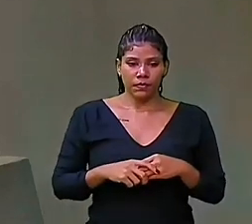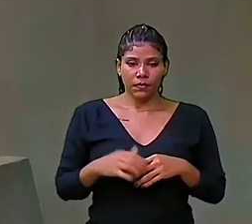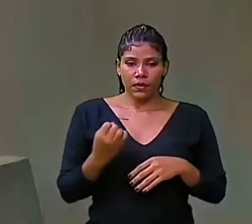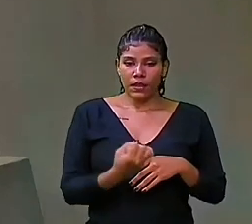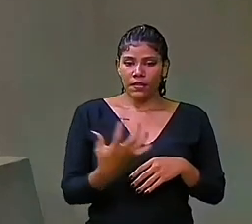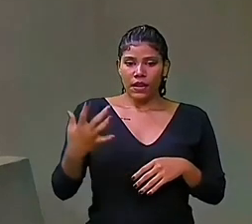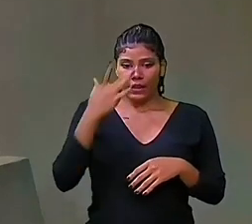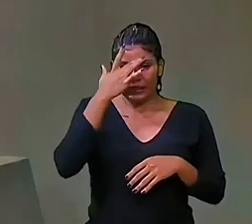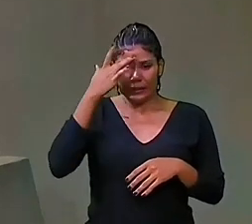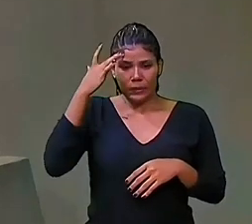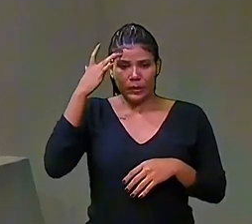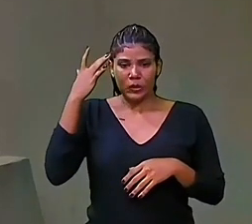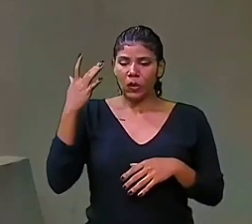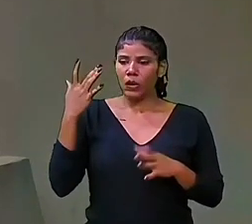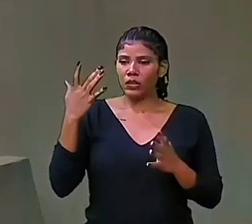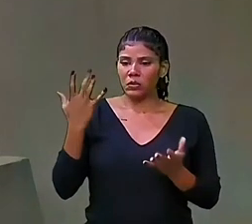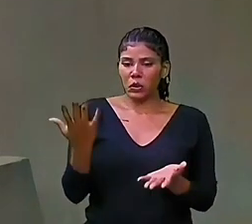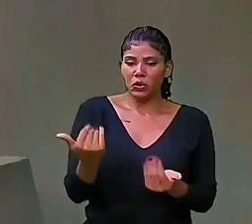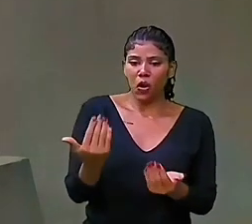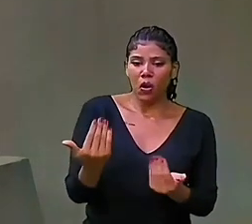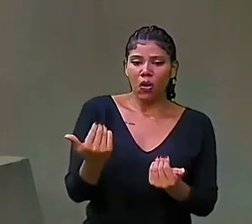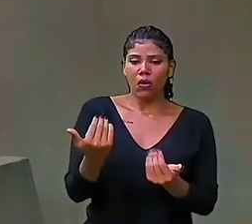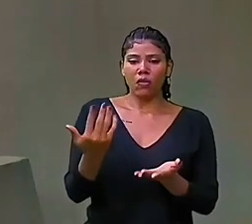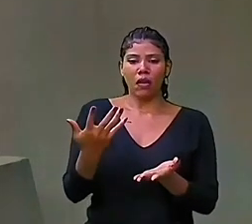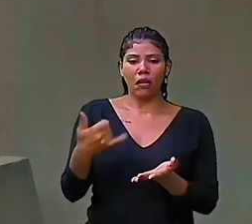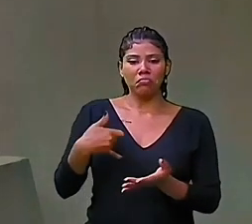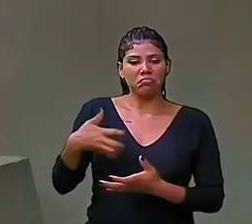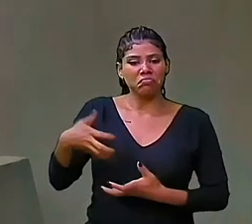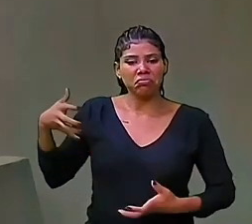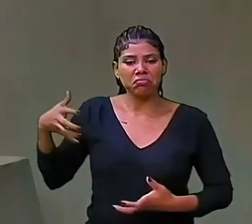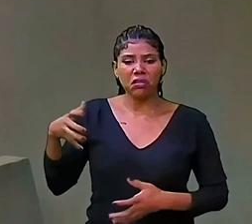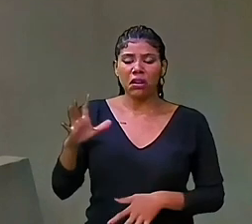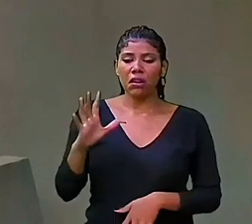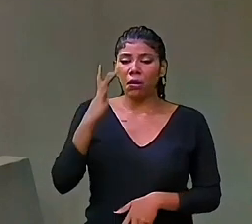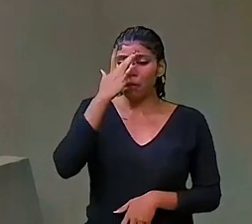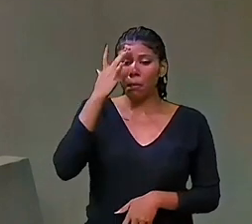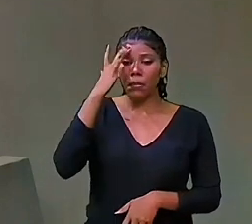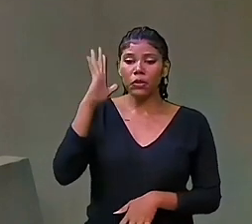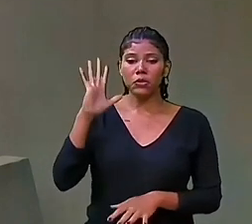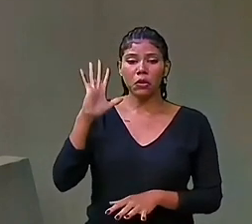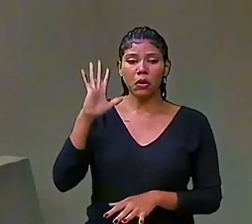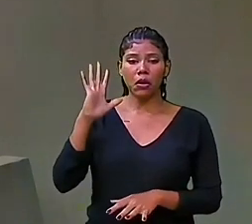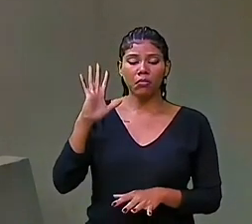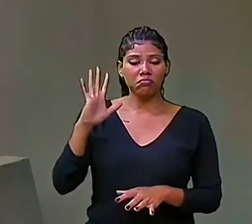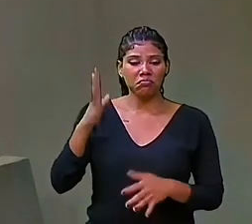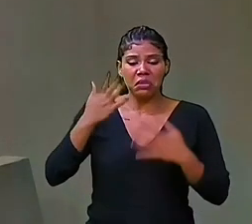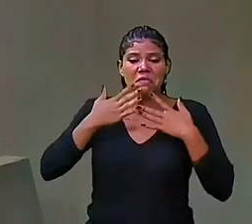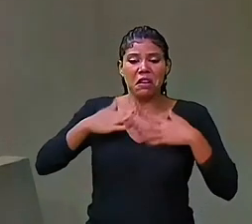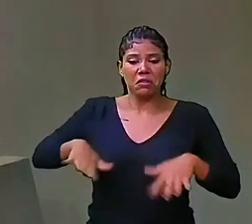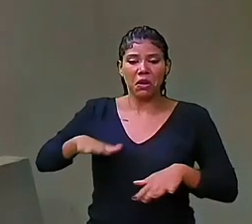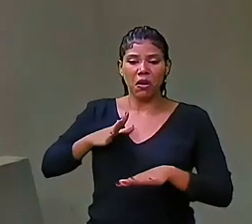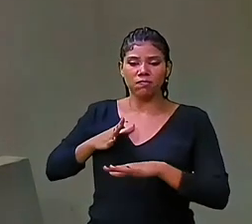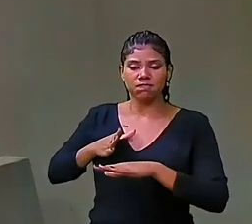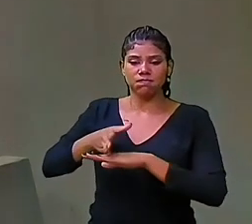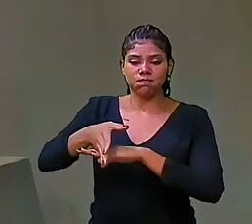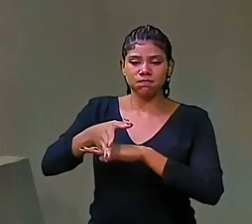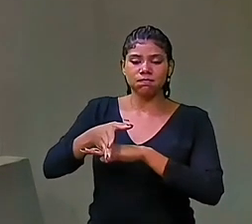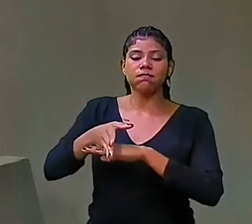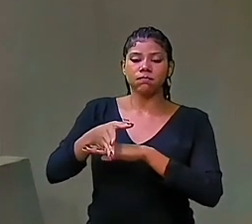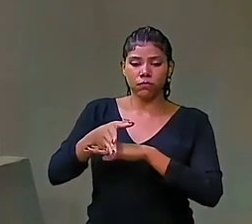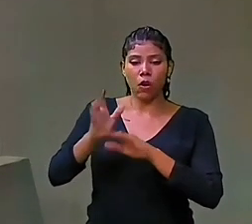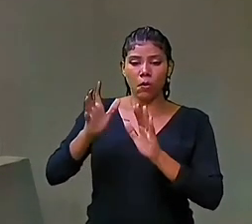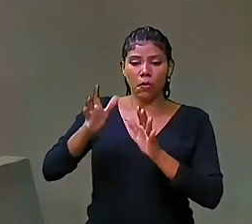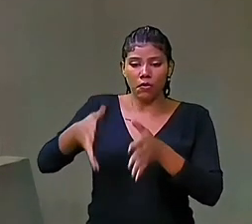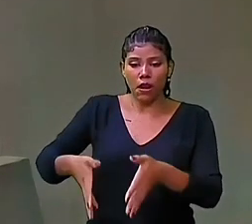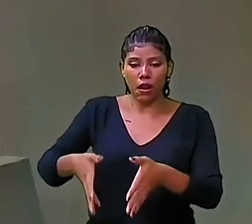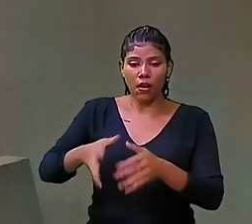Milhares de pessoas de muitas gerações que ali foram, de maneira voluntária e espontânea, imediata,